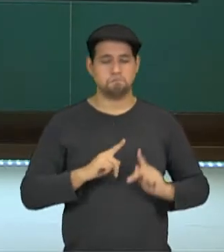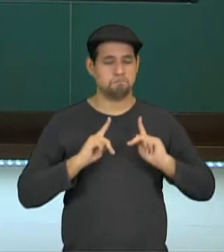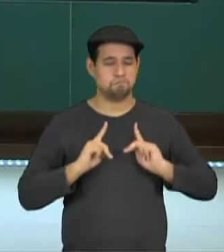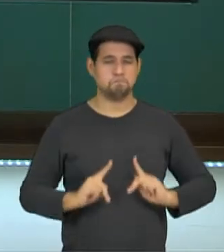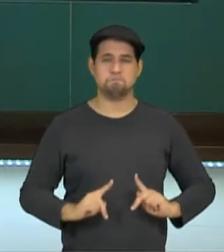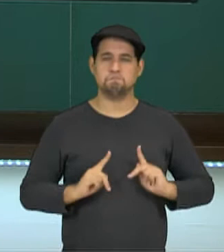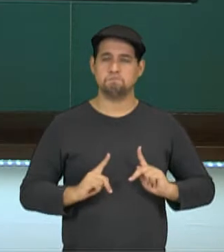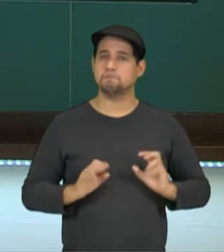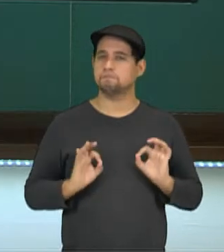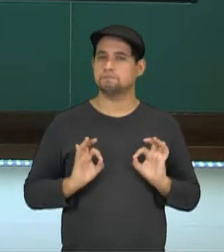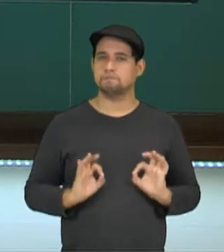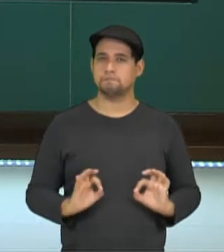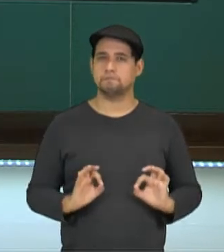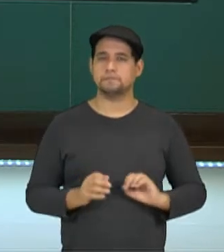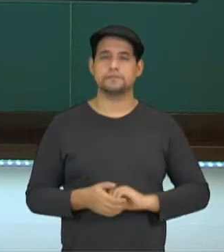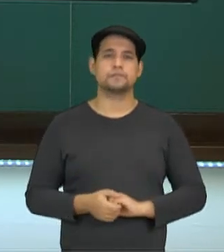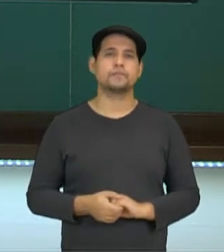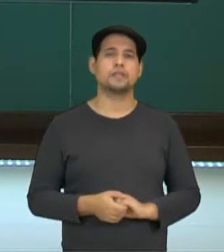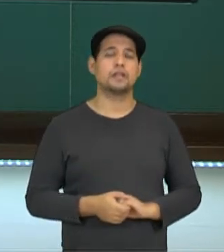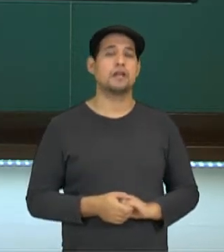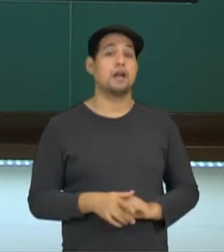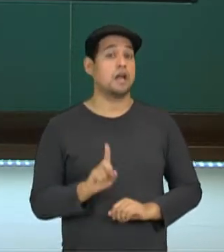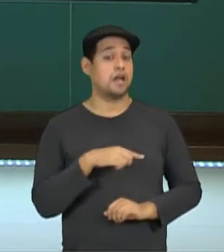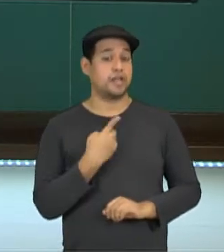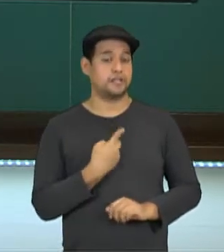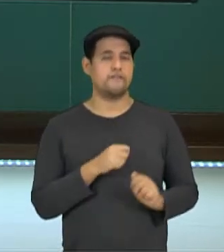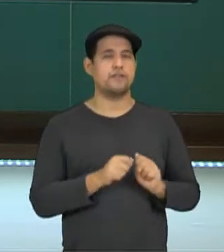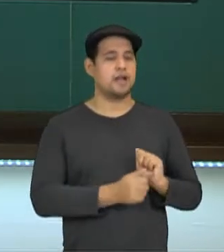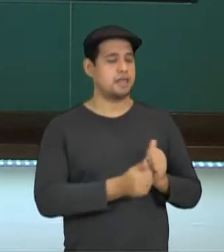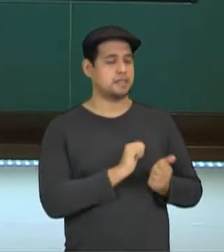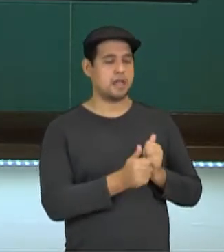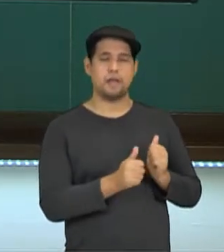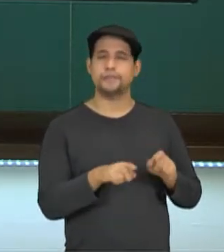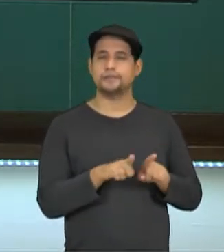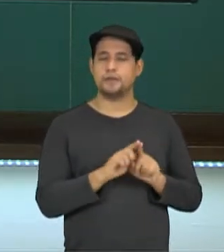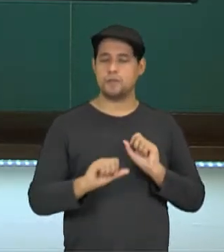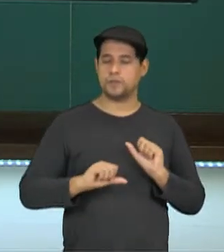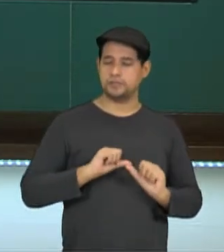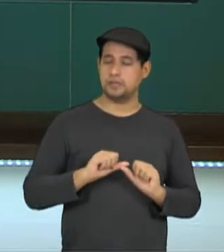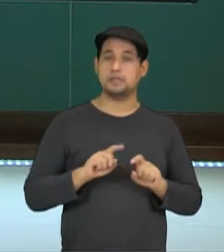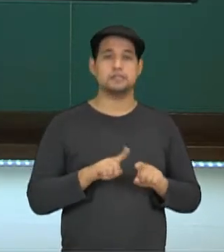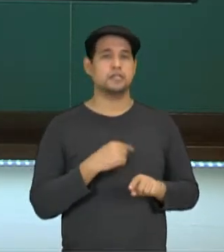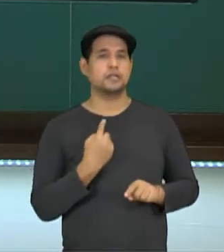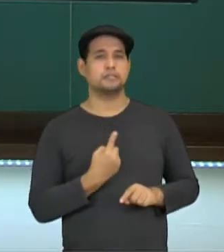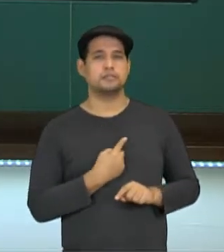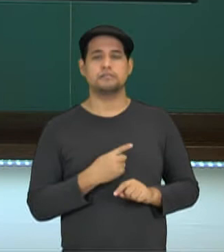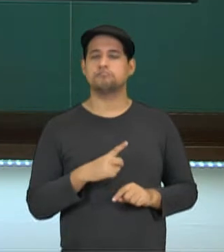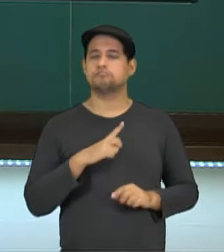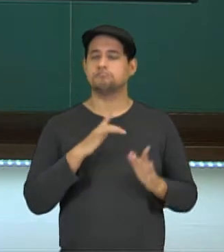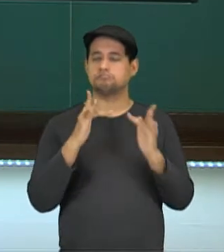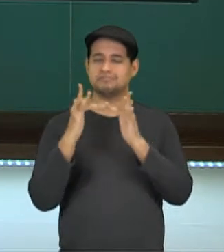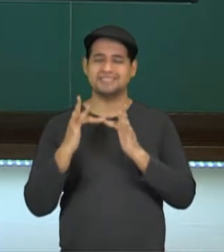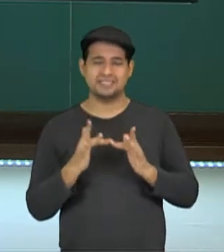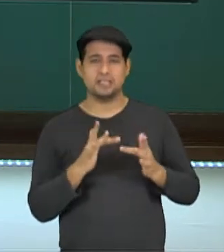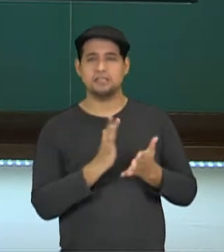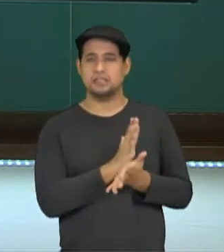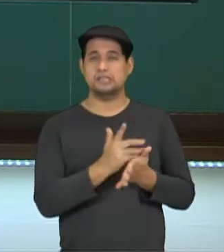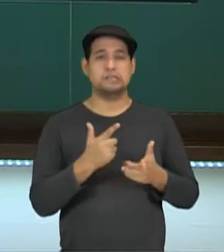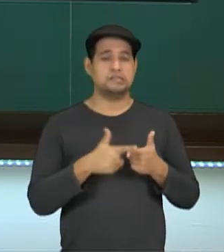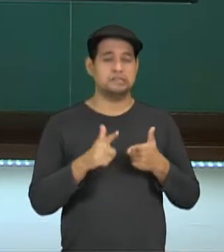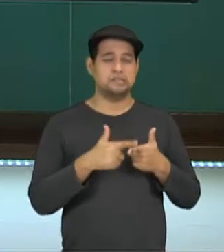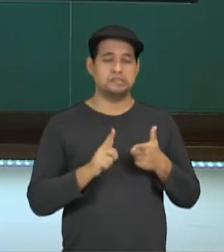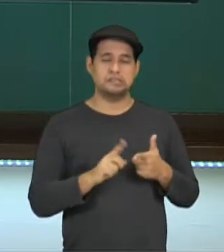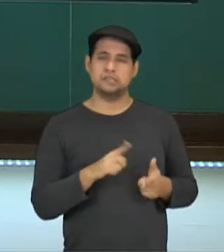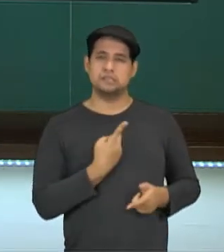postura resiliente, não é? Então a gente se adapta às nossas mudanças, a gente lida com problemas, né, no